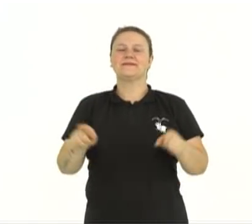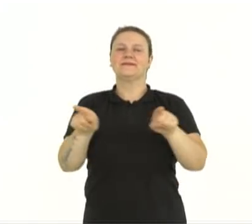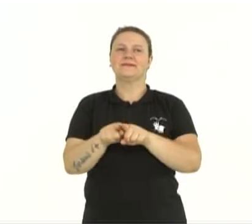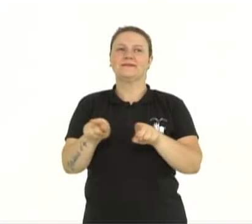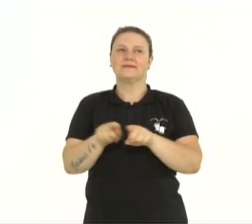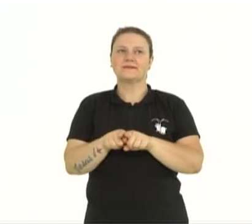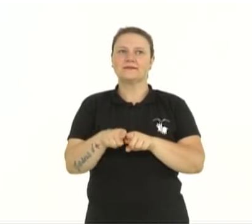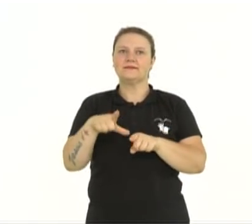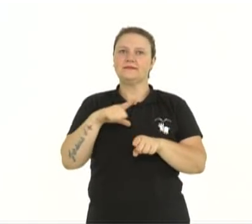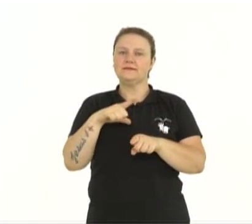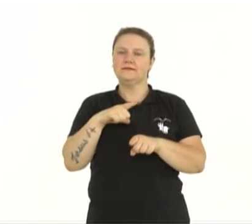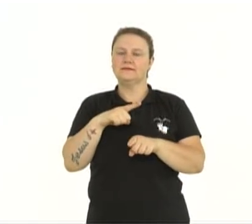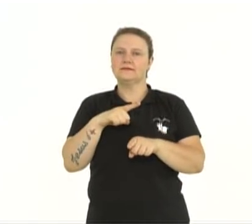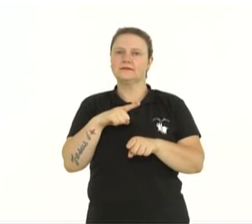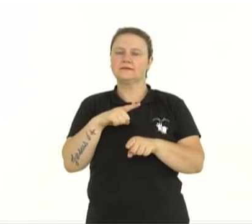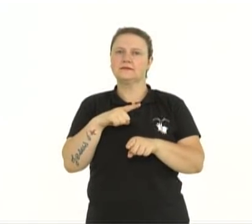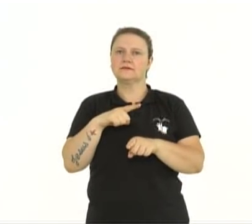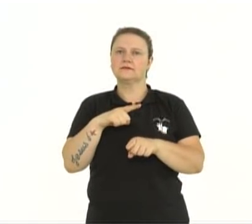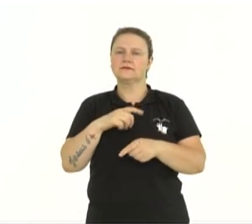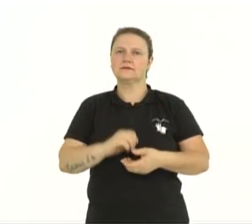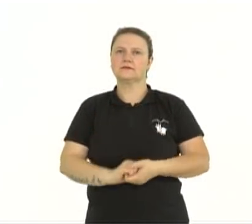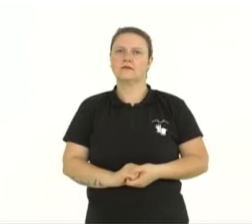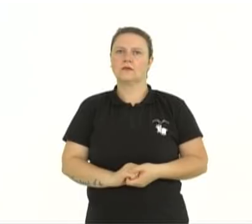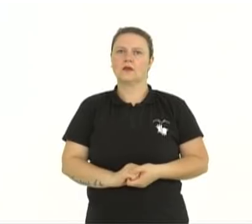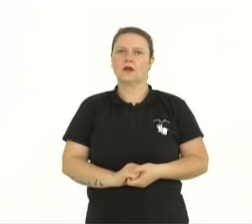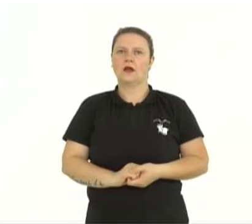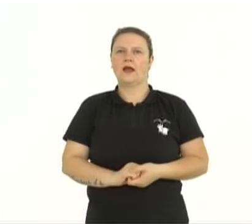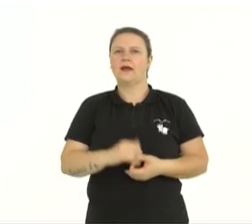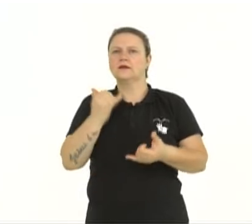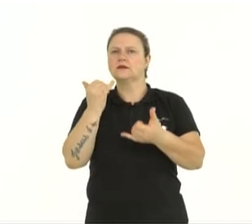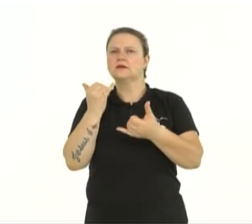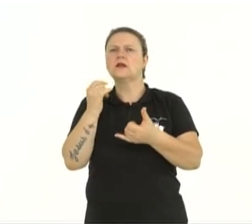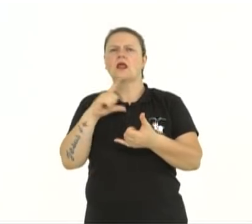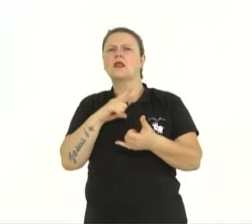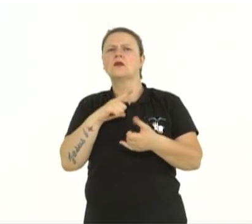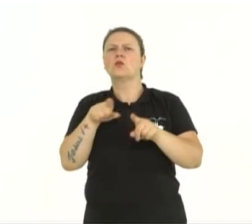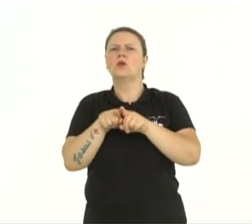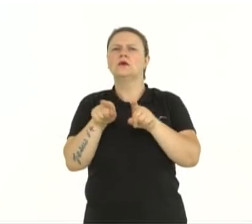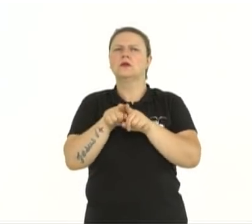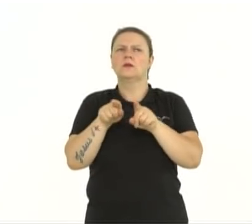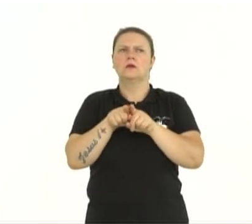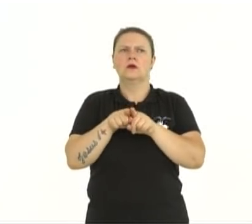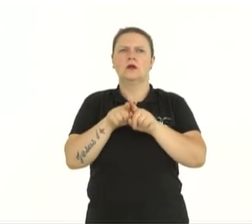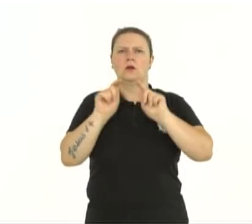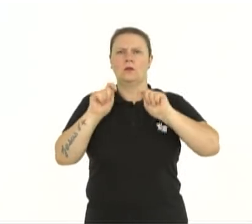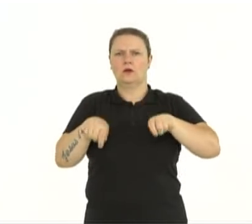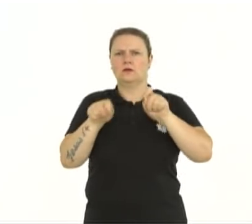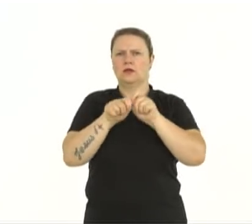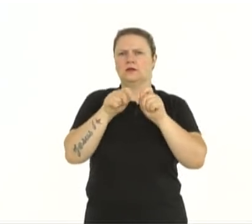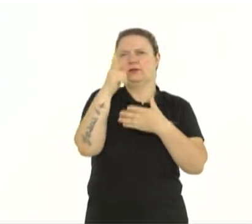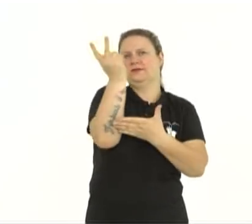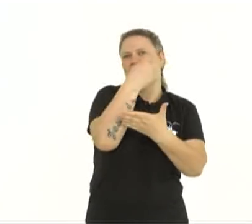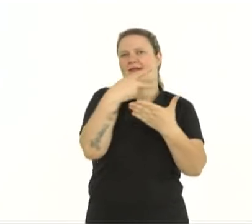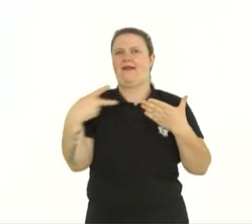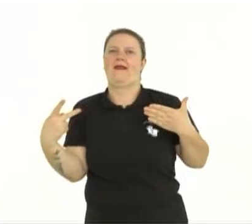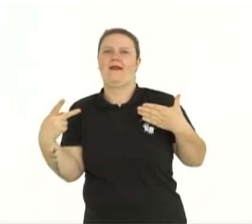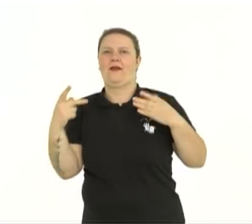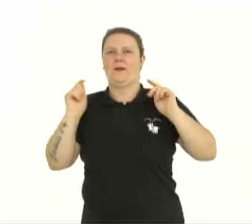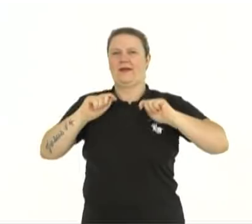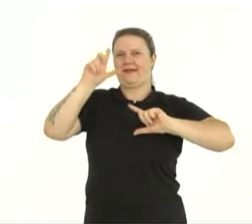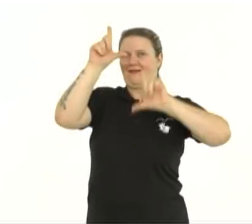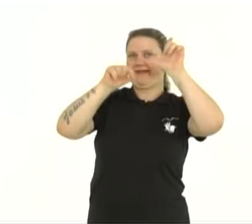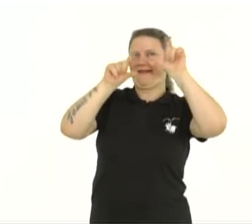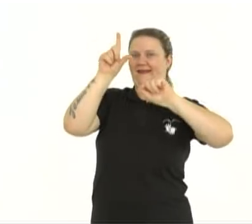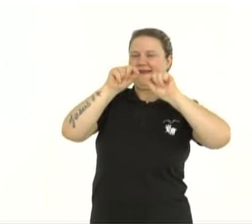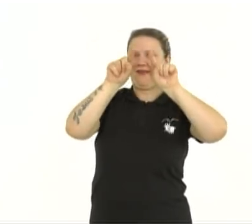tem uma vertente do paraquedismo em que eles fazem figuras no céu, essas estrelas. Então